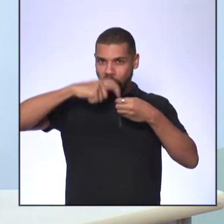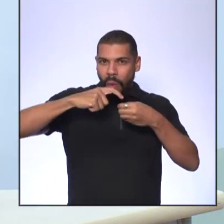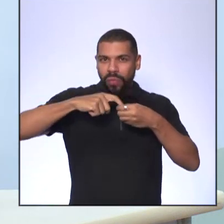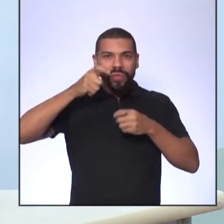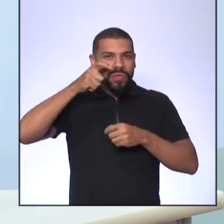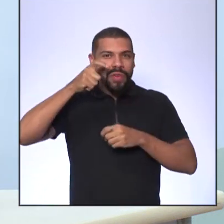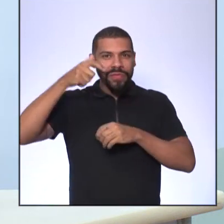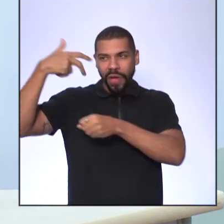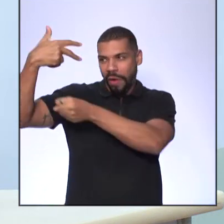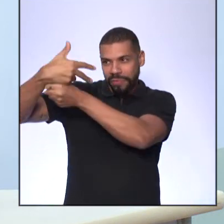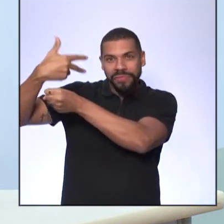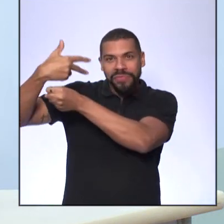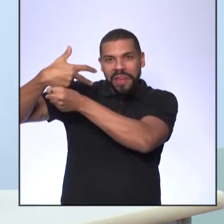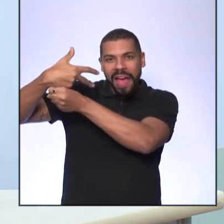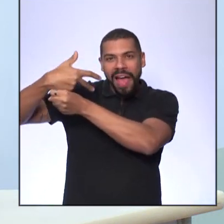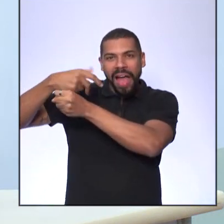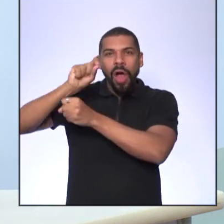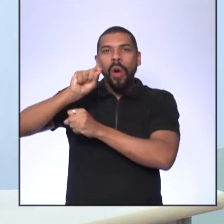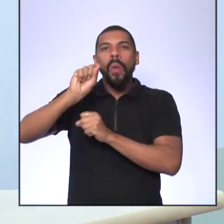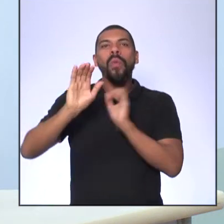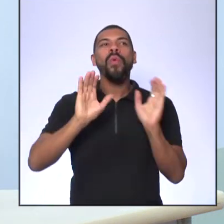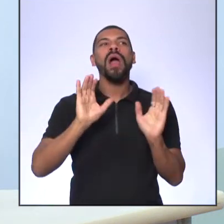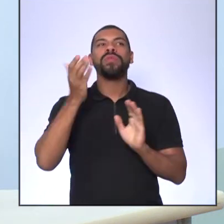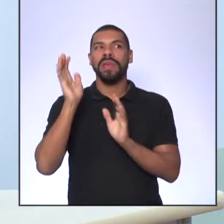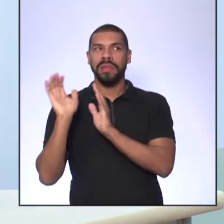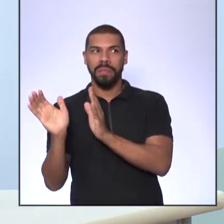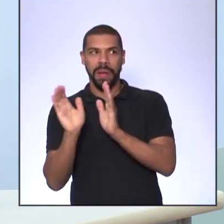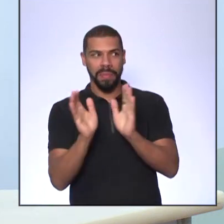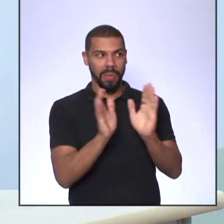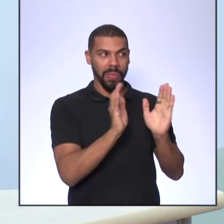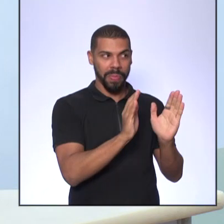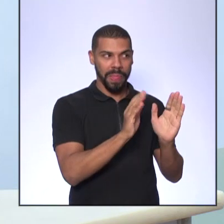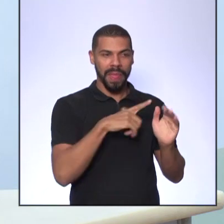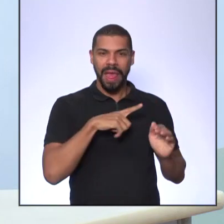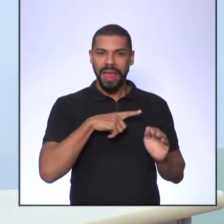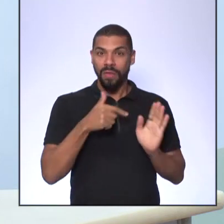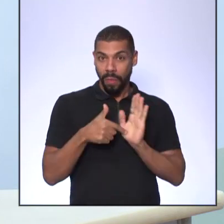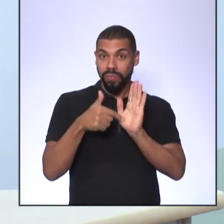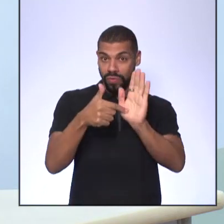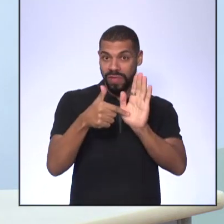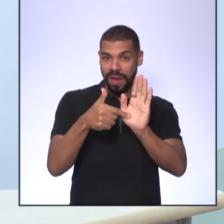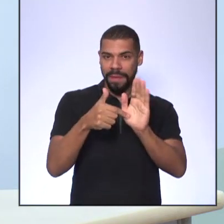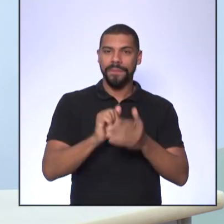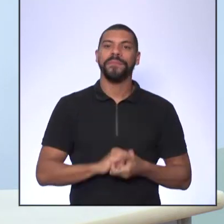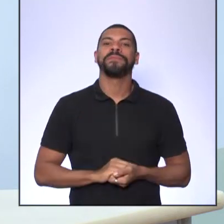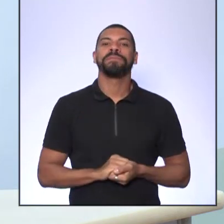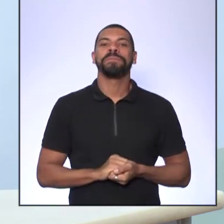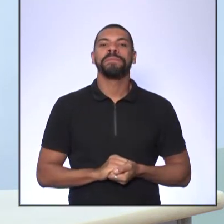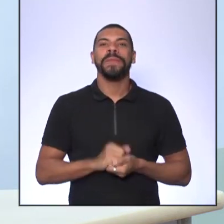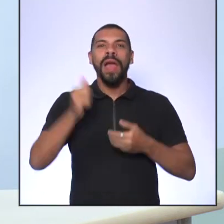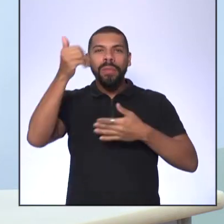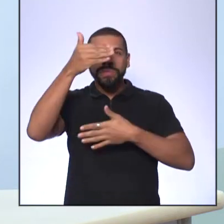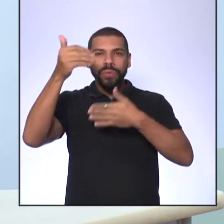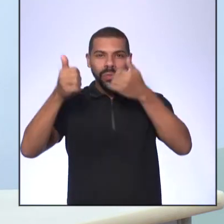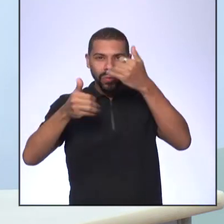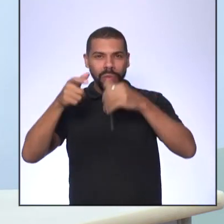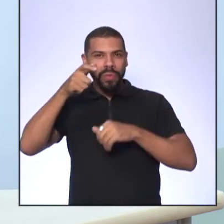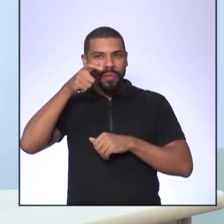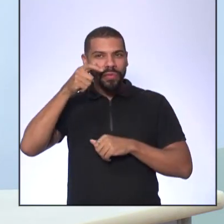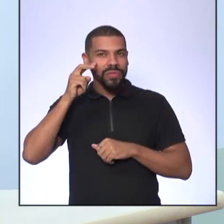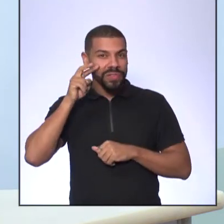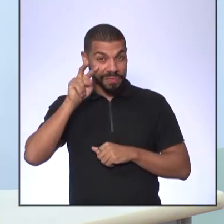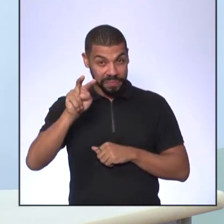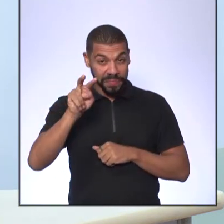o vídeo. Nessa etapa, vocês vão analisar, vou deixar na tela, não vou deixar um PowerPoint, um slide para vocês na